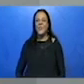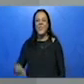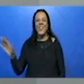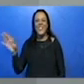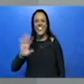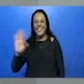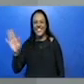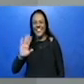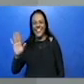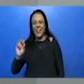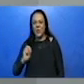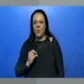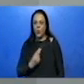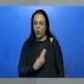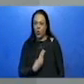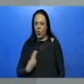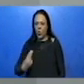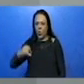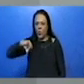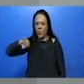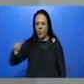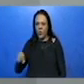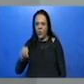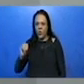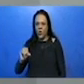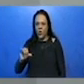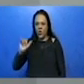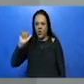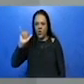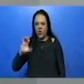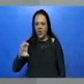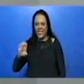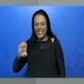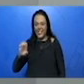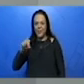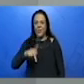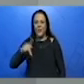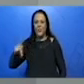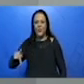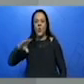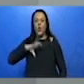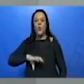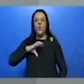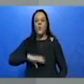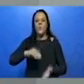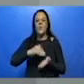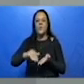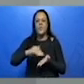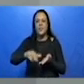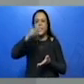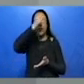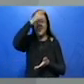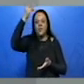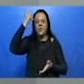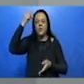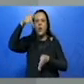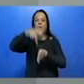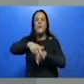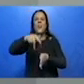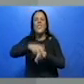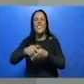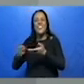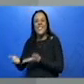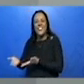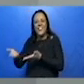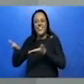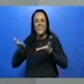Olá, meu nome é Joyce, eu sou professora de língua portuguesa da Secretaria Municipal de Educação de Barretos. Então sejam bem-vindos